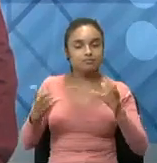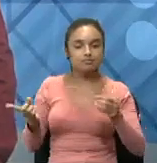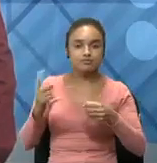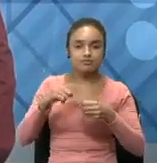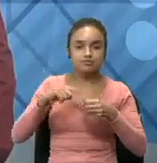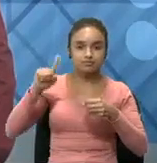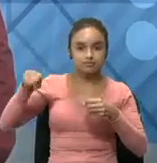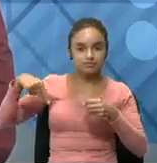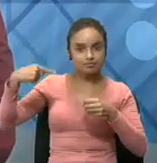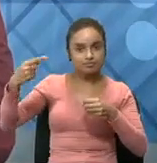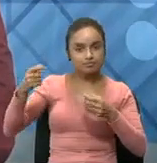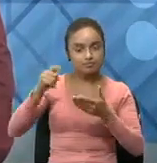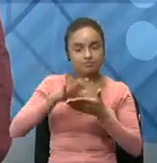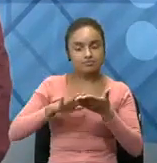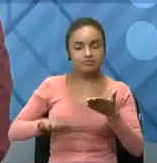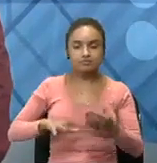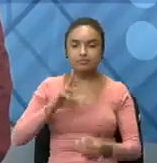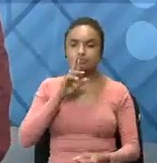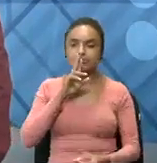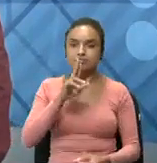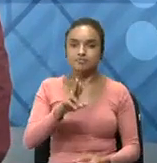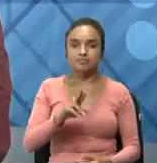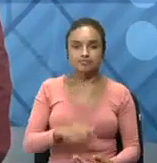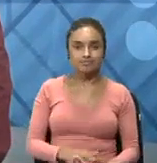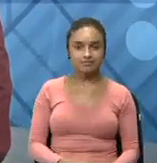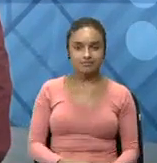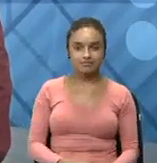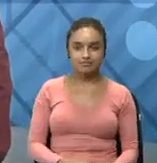então na sequência com a solução desse exercício.